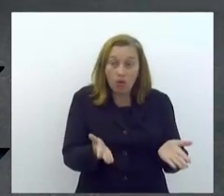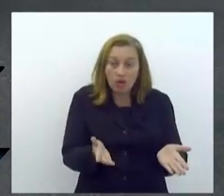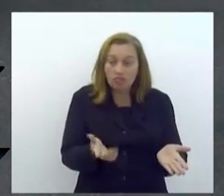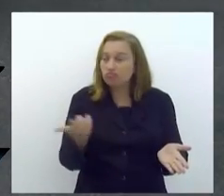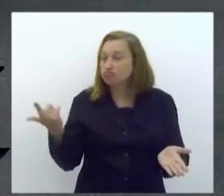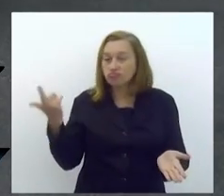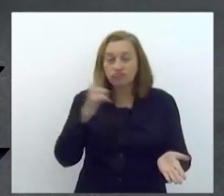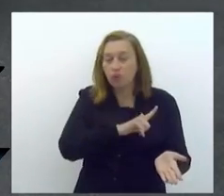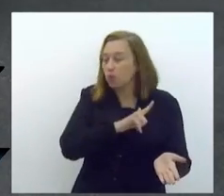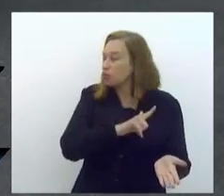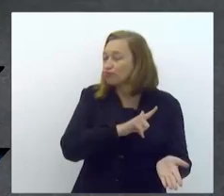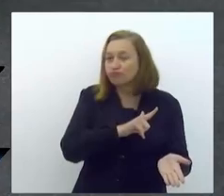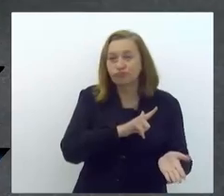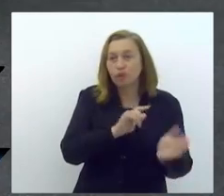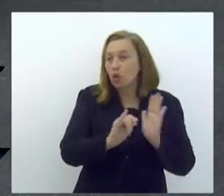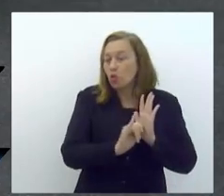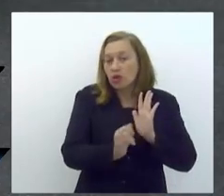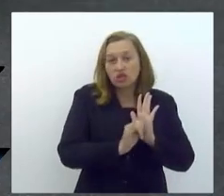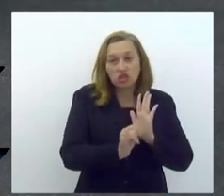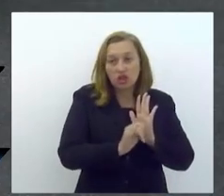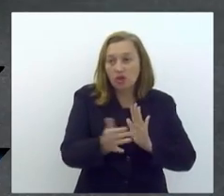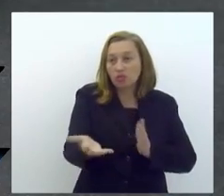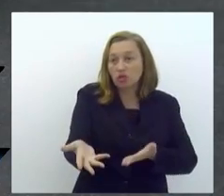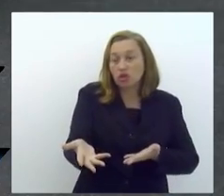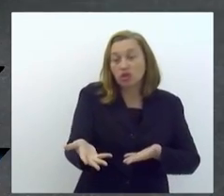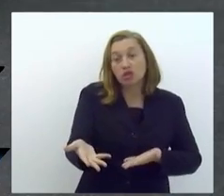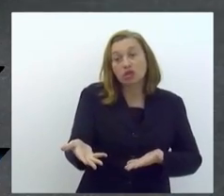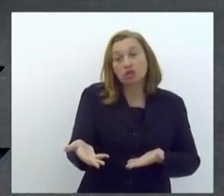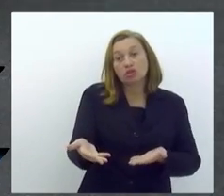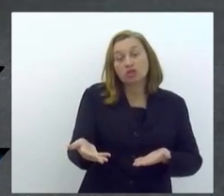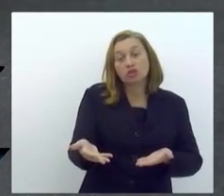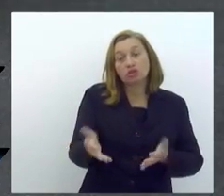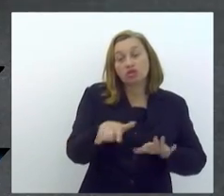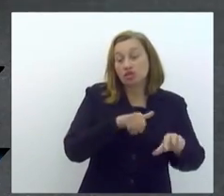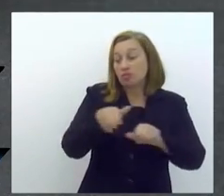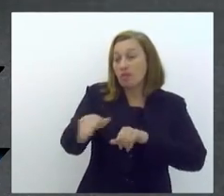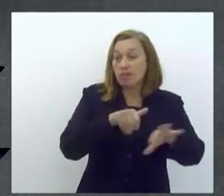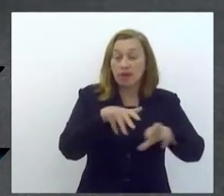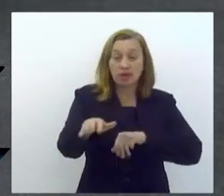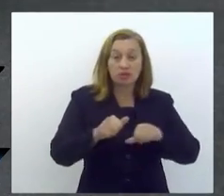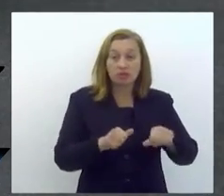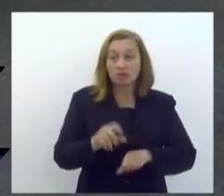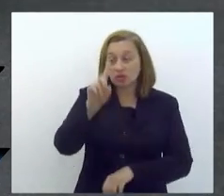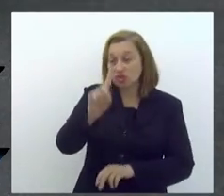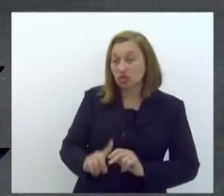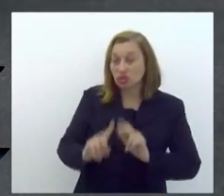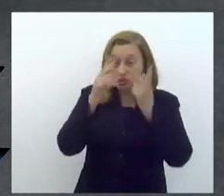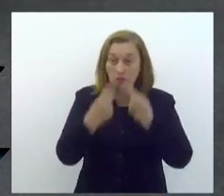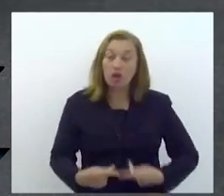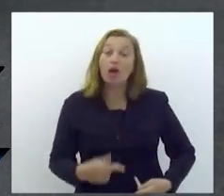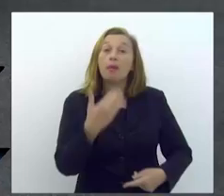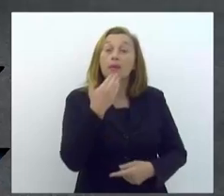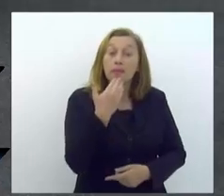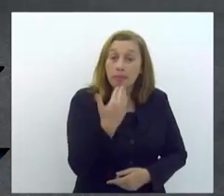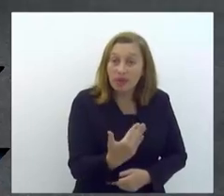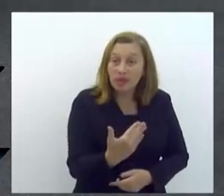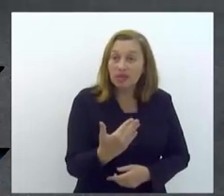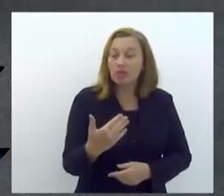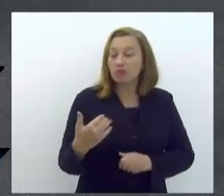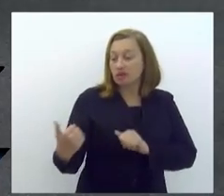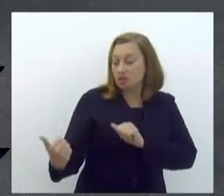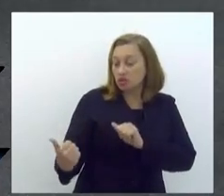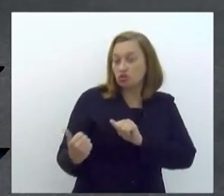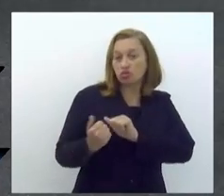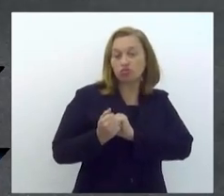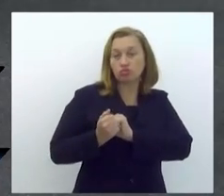conseguiu o edital de chamamento por parte da secretaria de direitos humanos queria pedir para vossa excelência Se somar essa